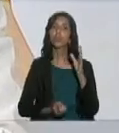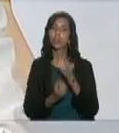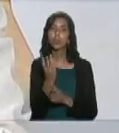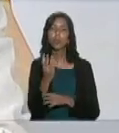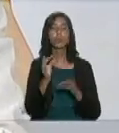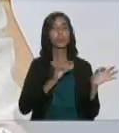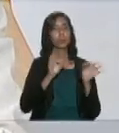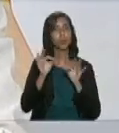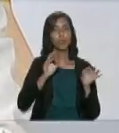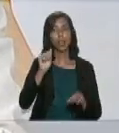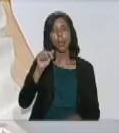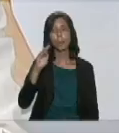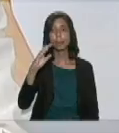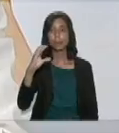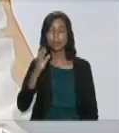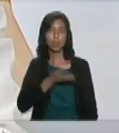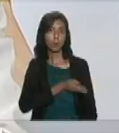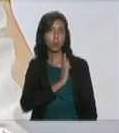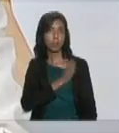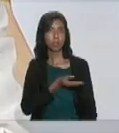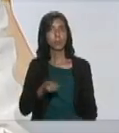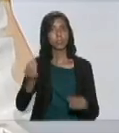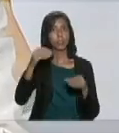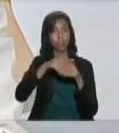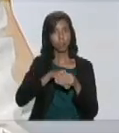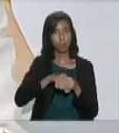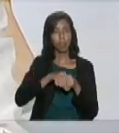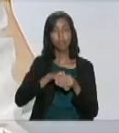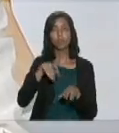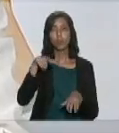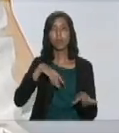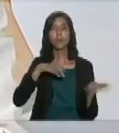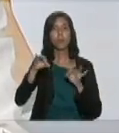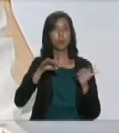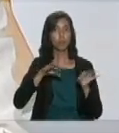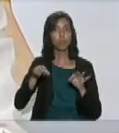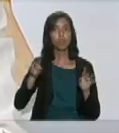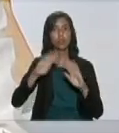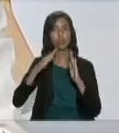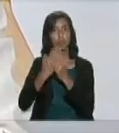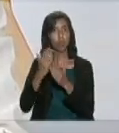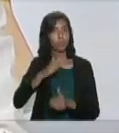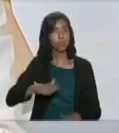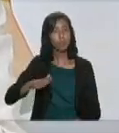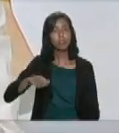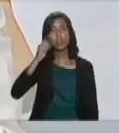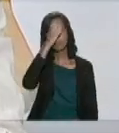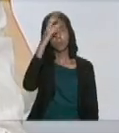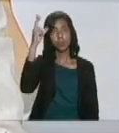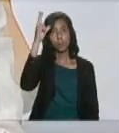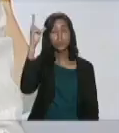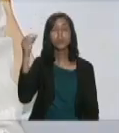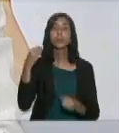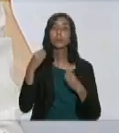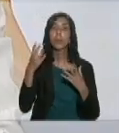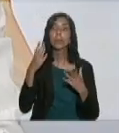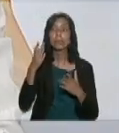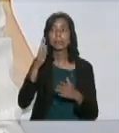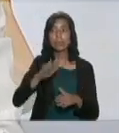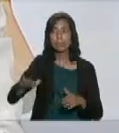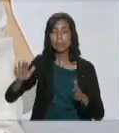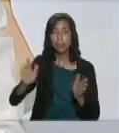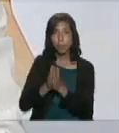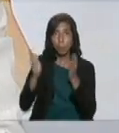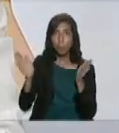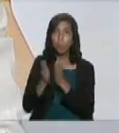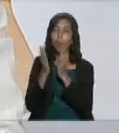origem a esse projeto, o ABC do Coração Integrado, que é um projeto para creches públicas, para que você leve para a criança de baixa